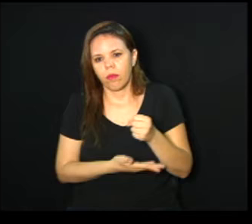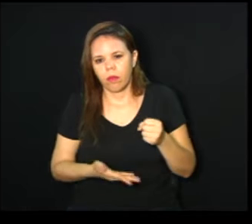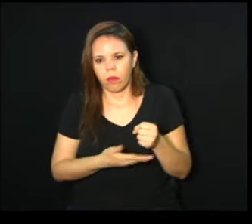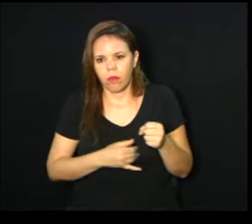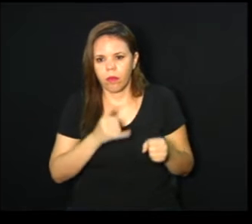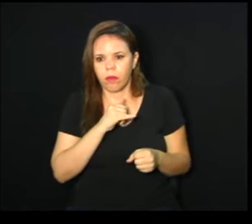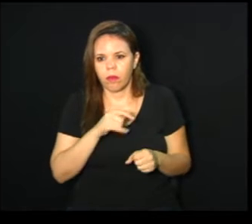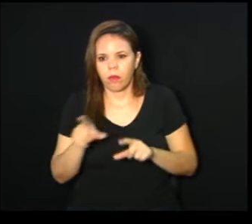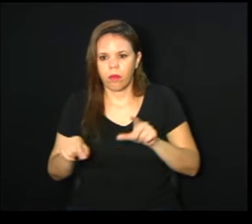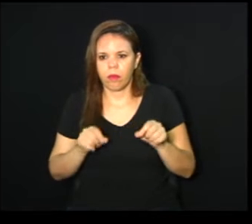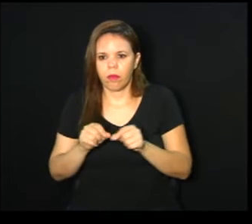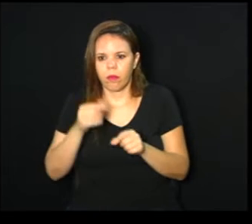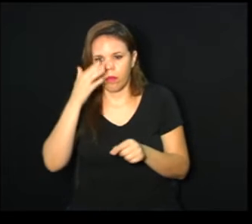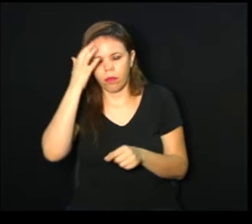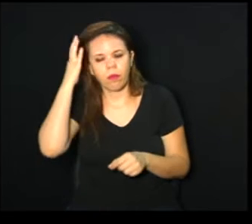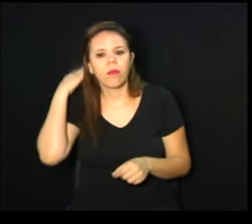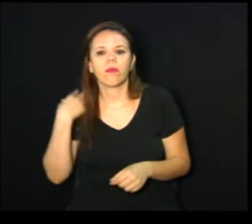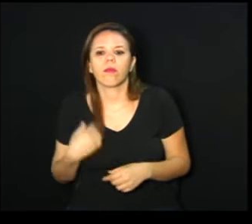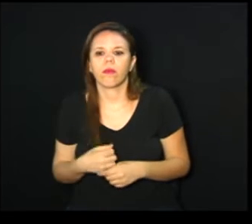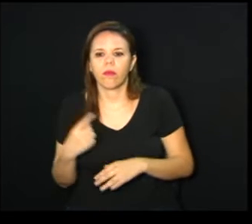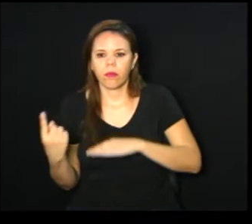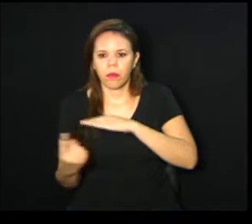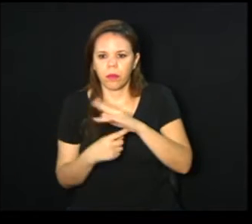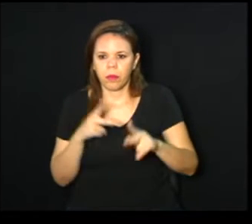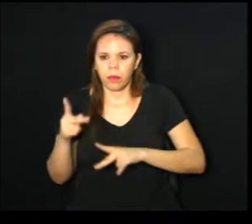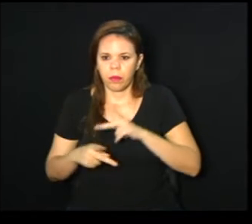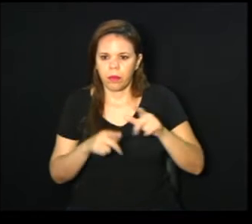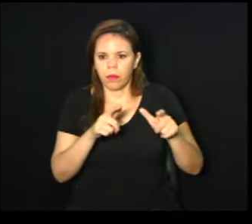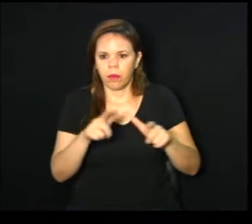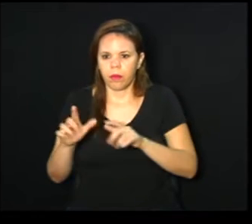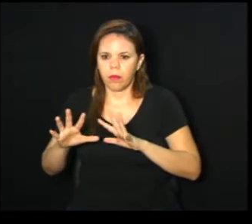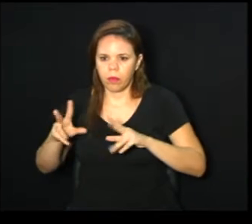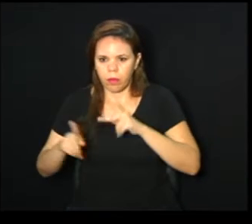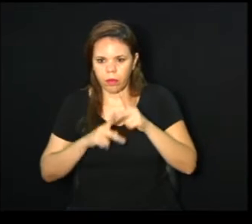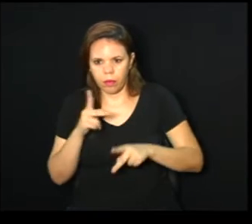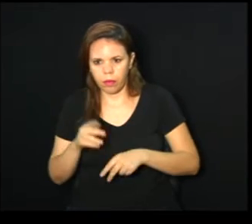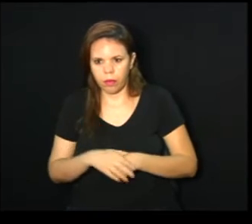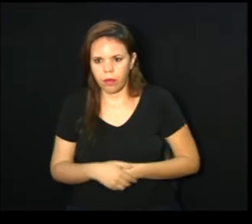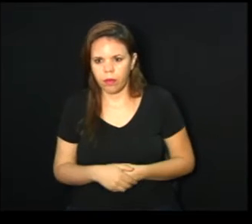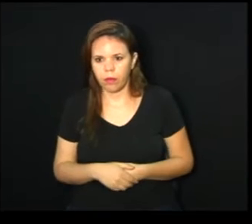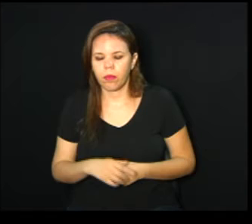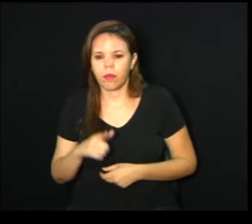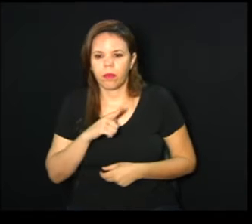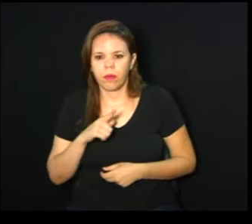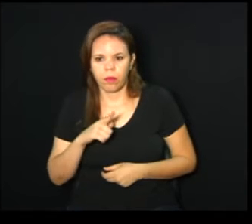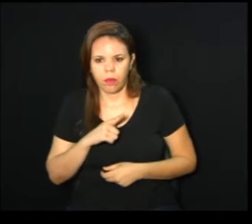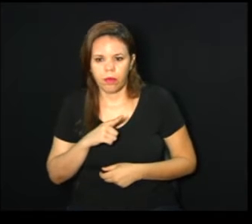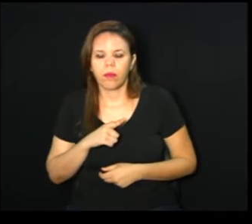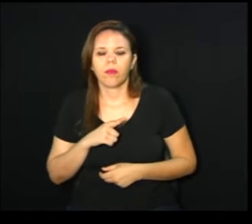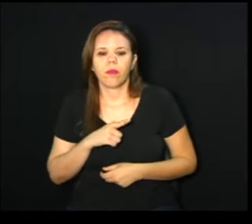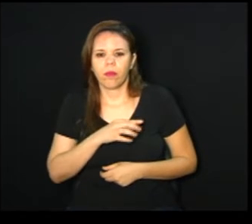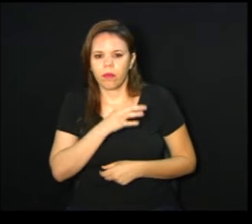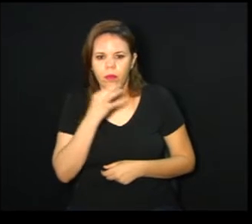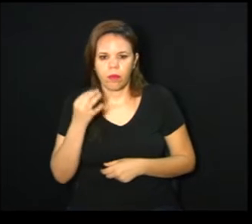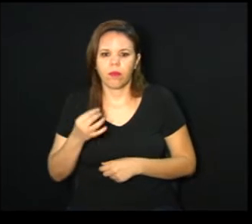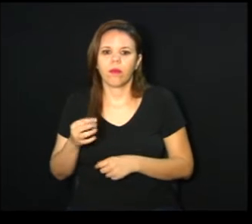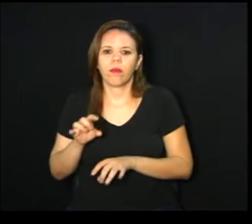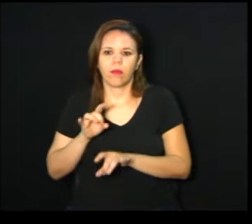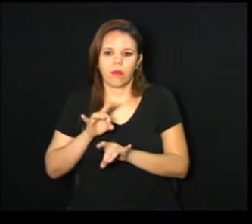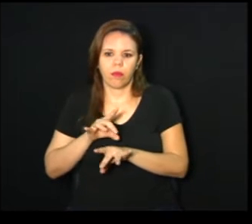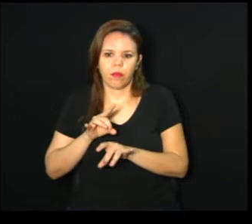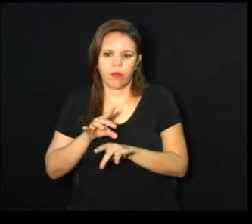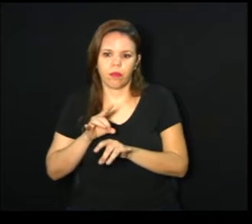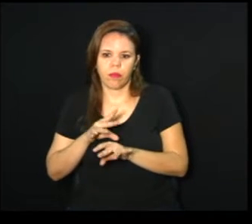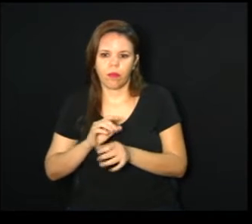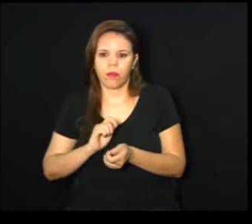uma seleção dos consumidores nessa região, todos os consumidores que tinham viabilidade técnica, onde foi